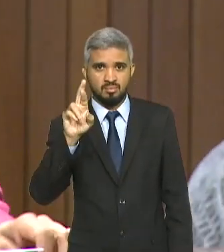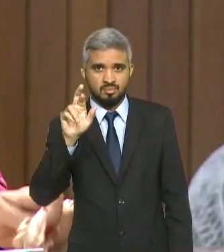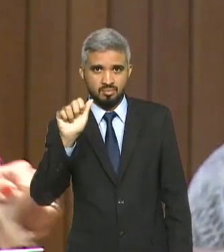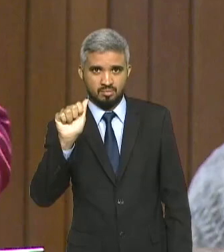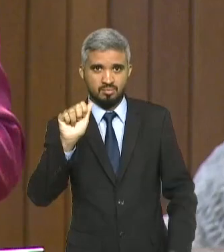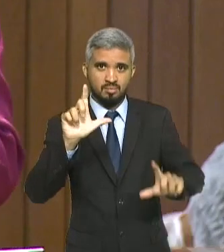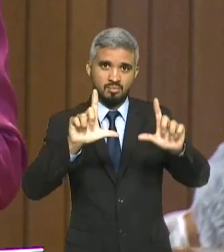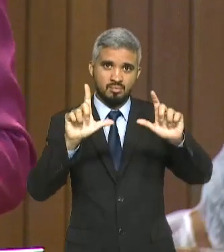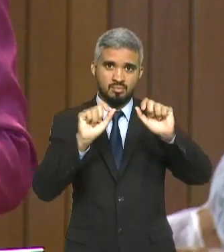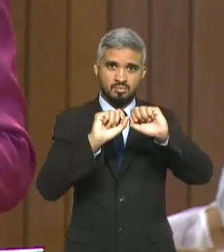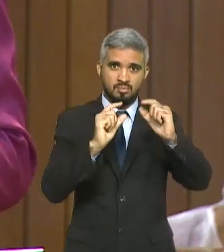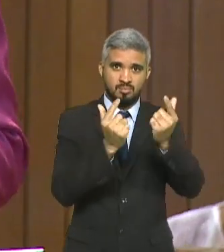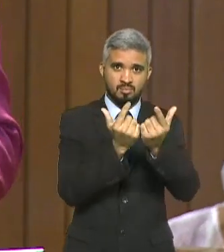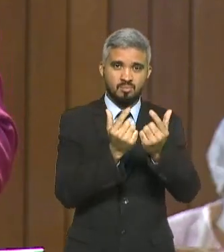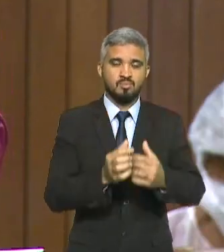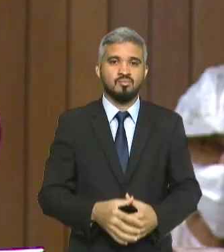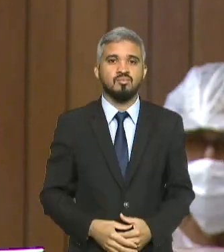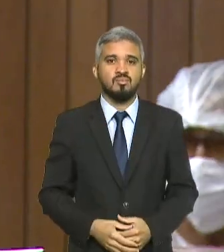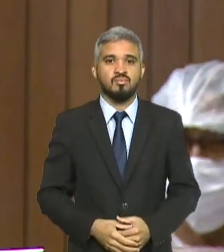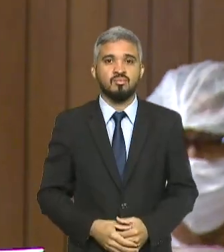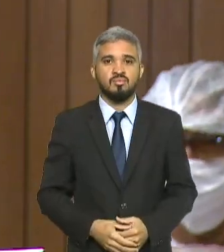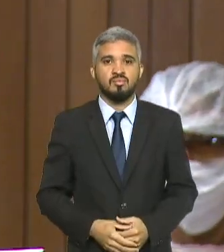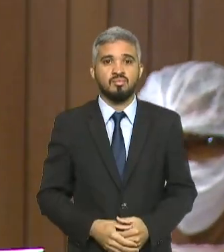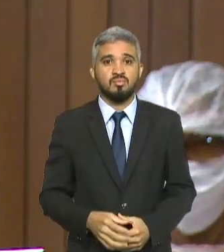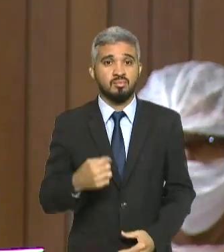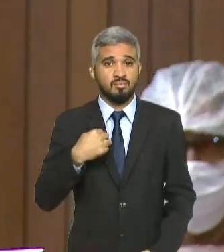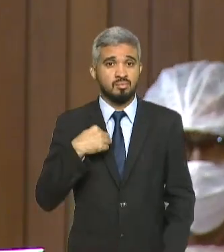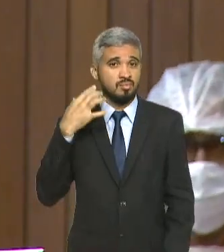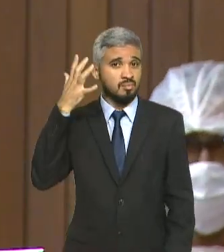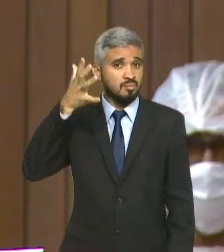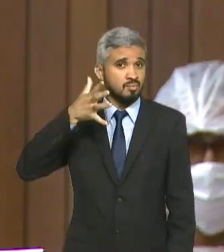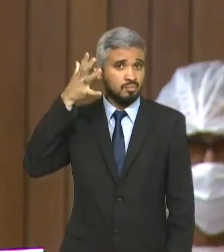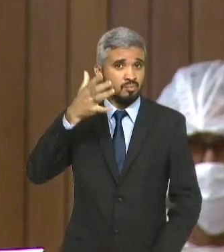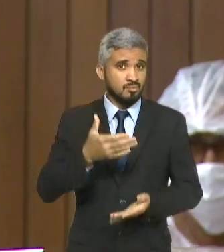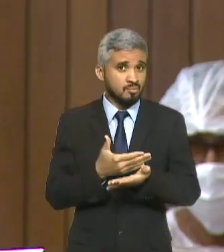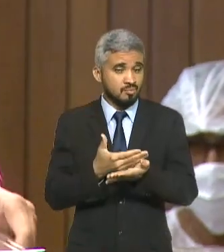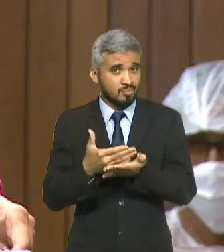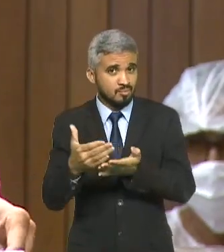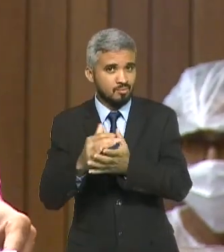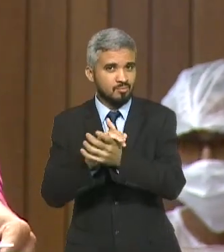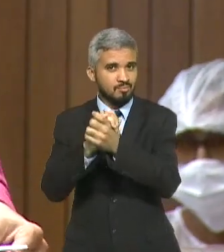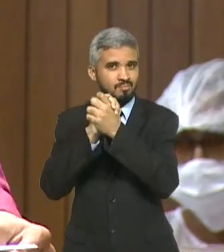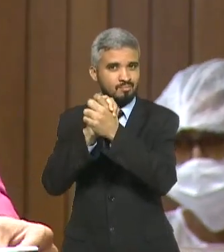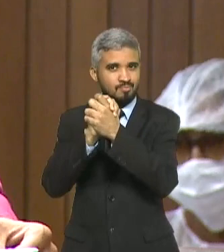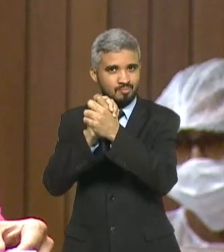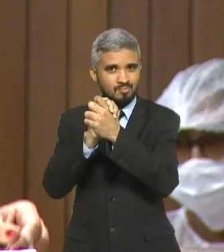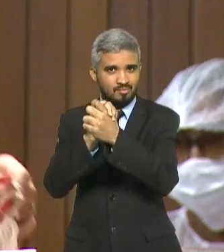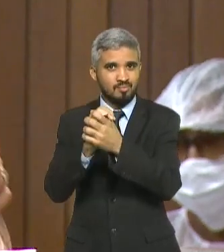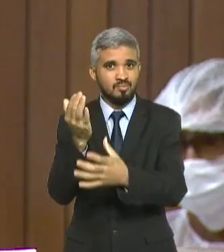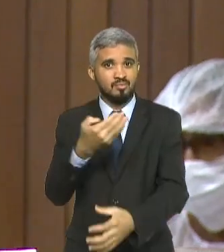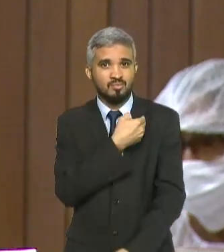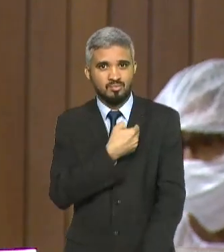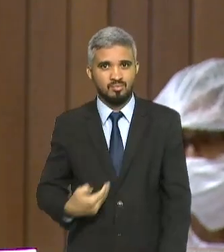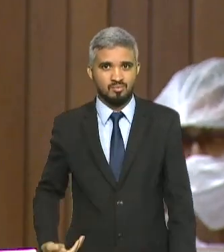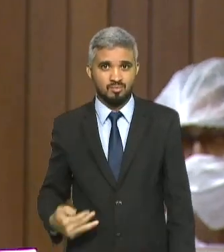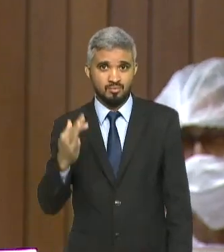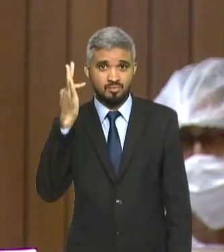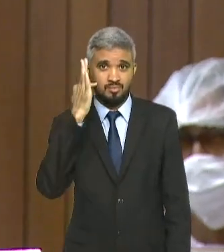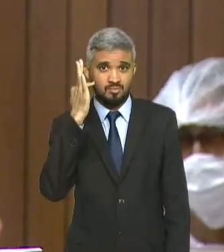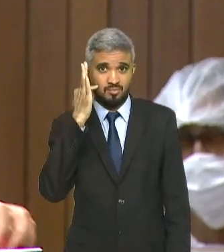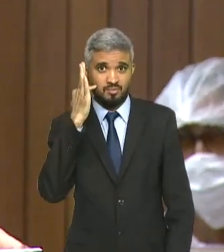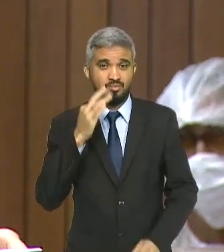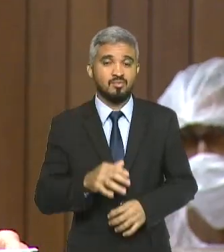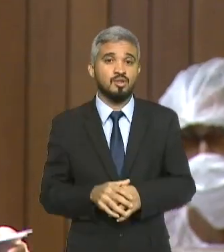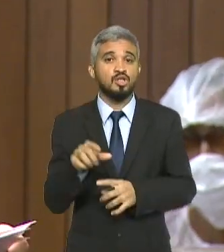fala parabenizando o governador Flávio Dino pela sábia escolha ontem pelo nome do nosso